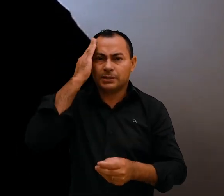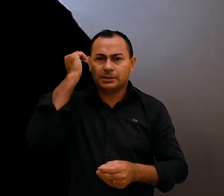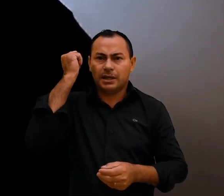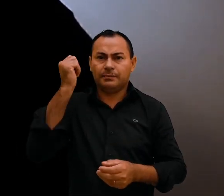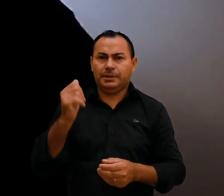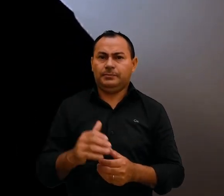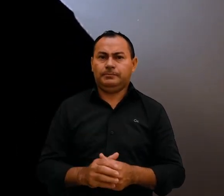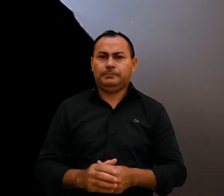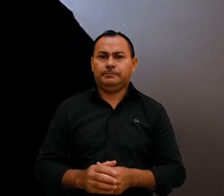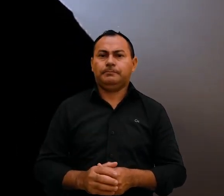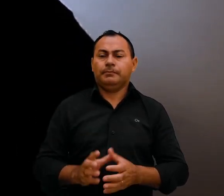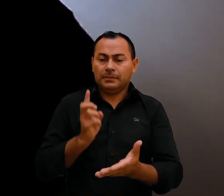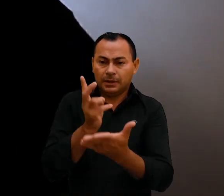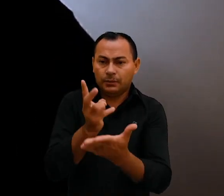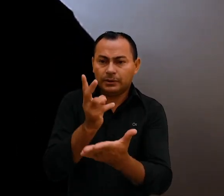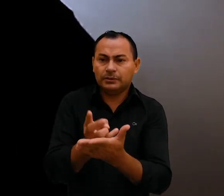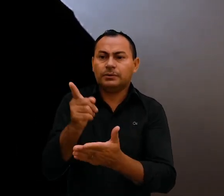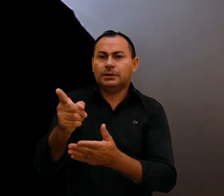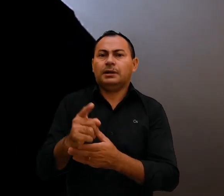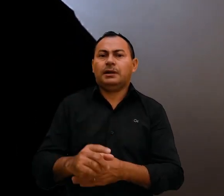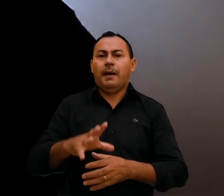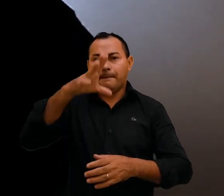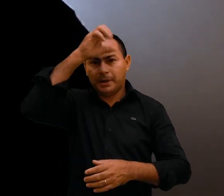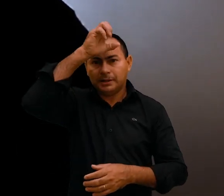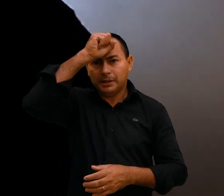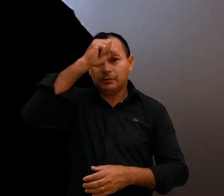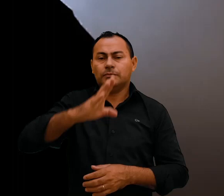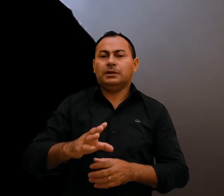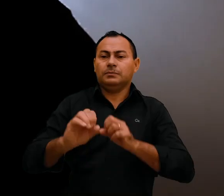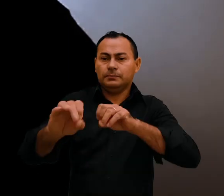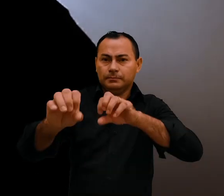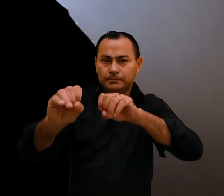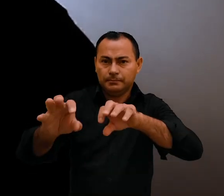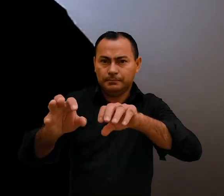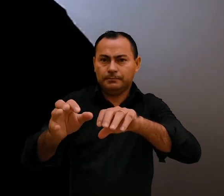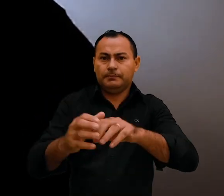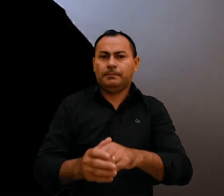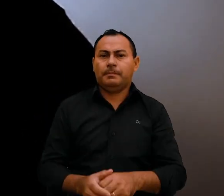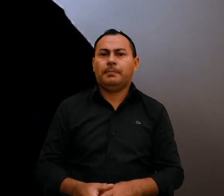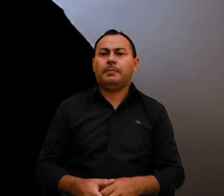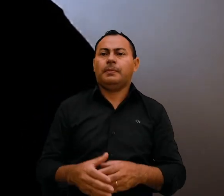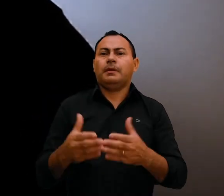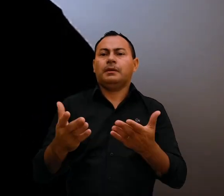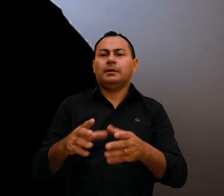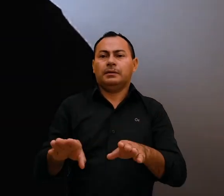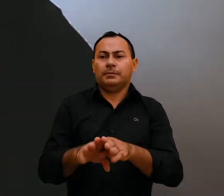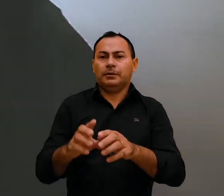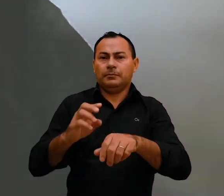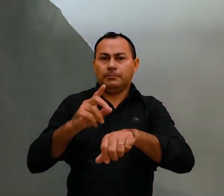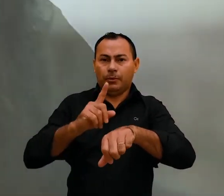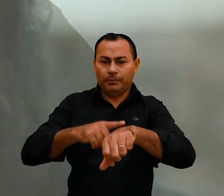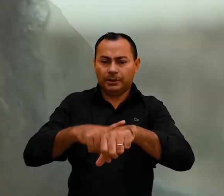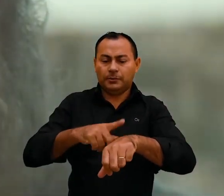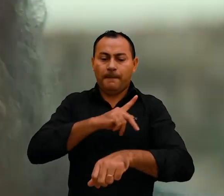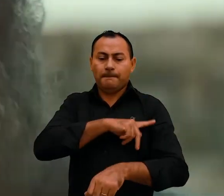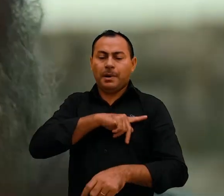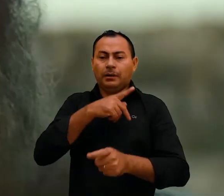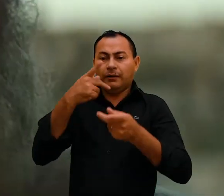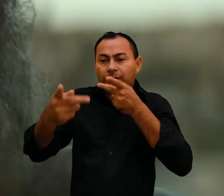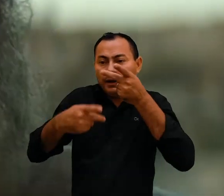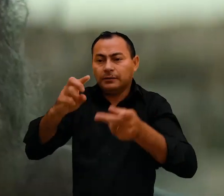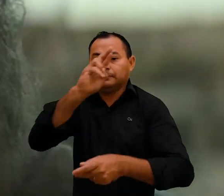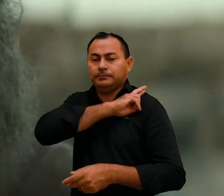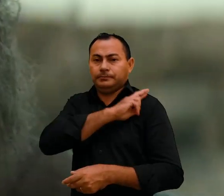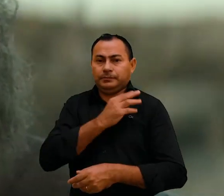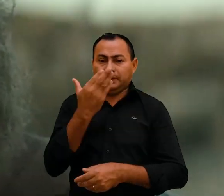fazer com tudo que já sabe continue naquilo que você aprendeu e foi ensinado o E à medida que Paulo